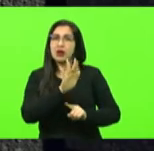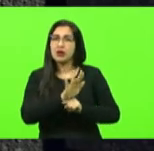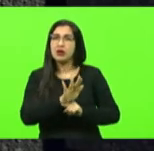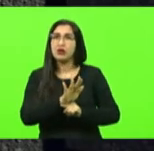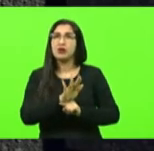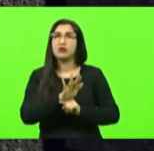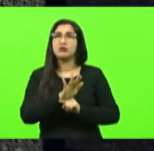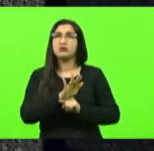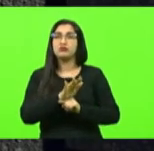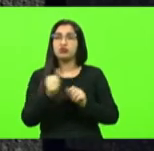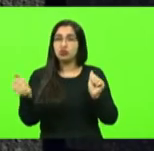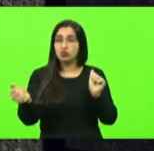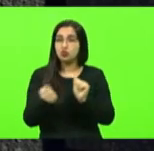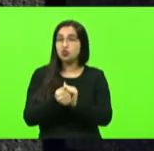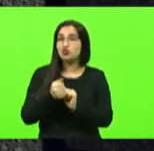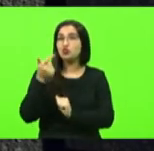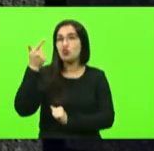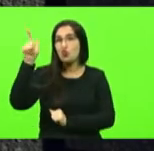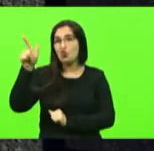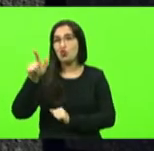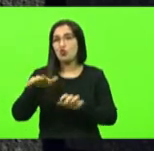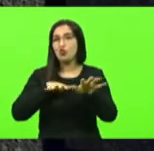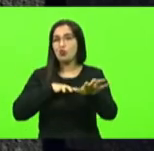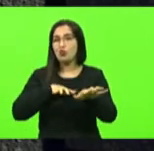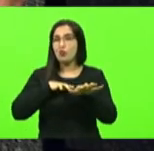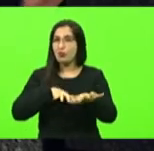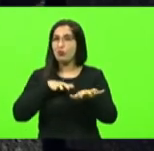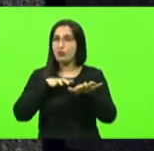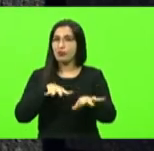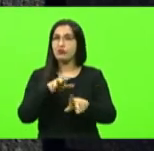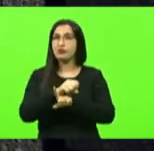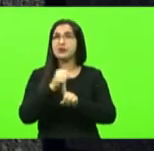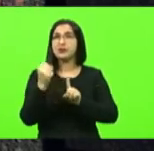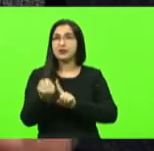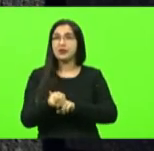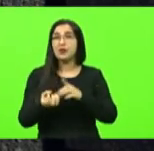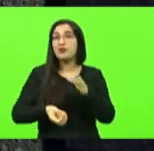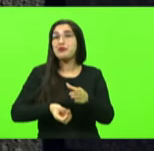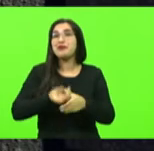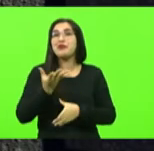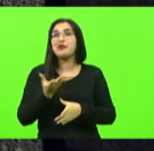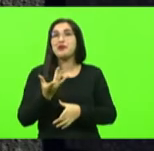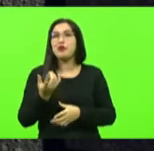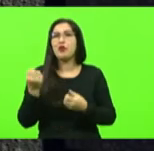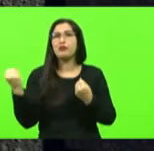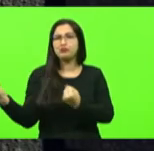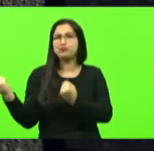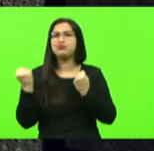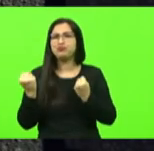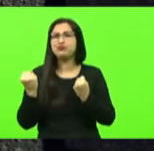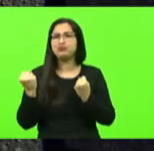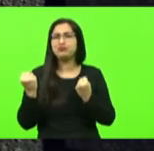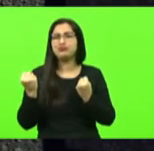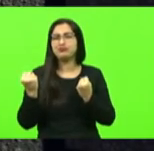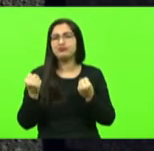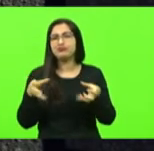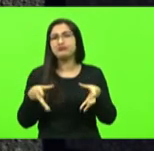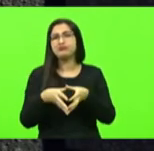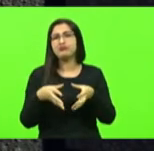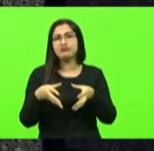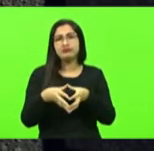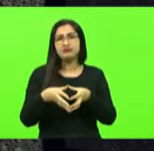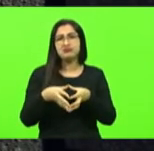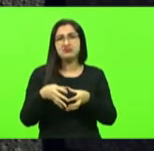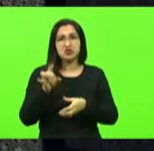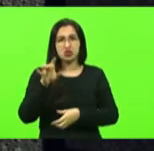dos outros movimentos sociais. Daí criou uma força muito grande a nível nacional,